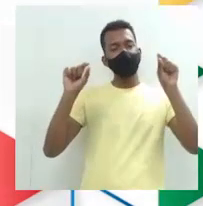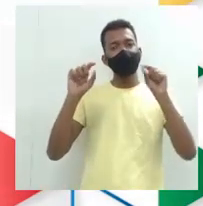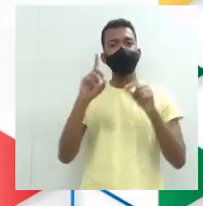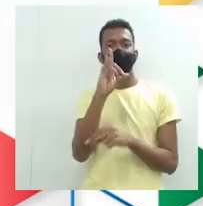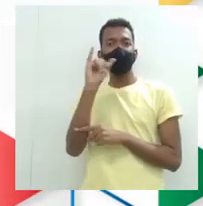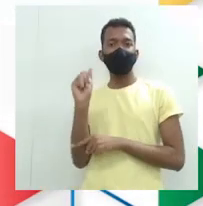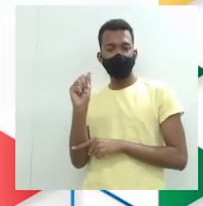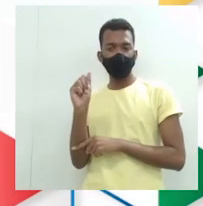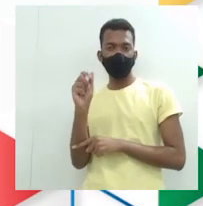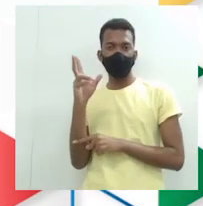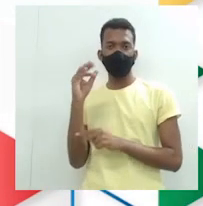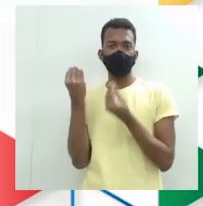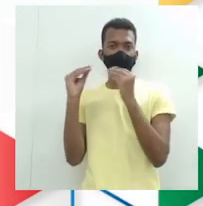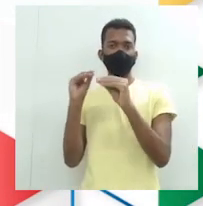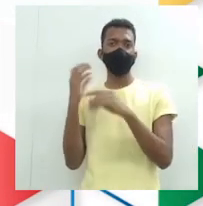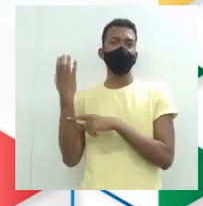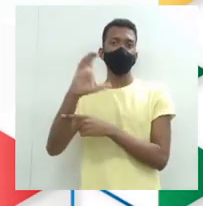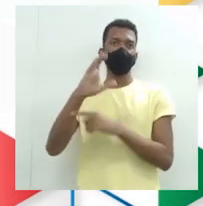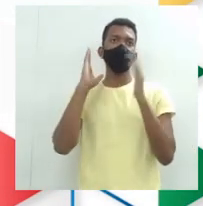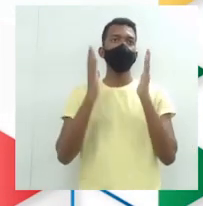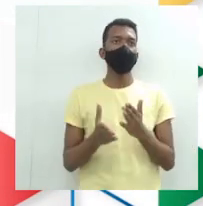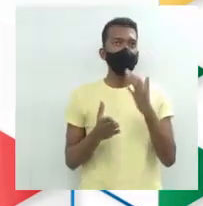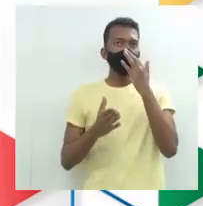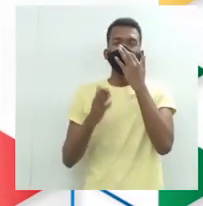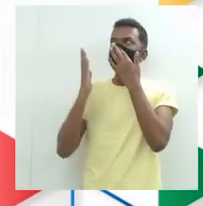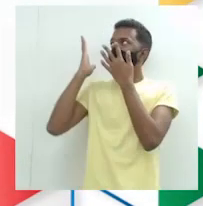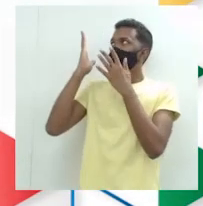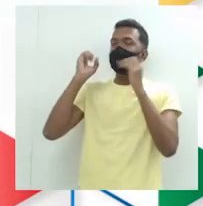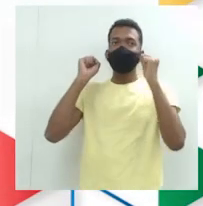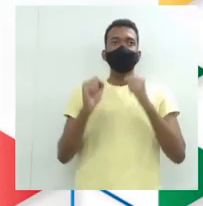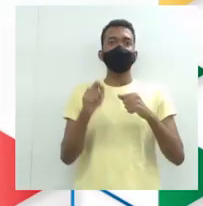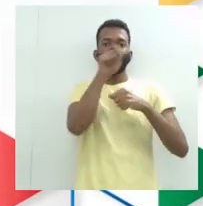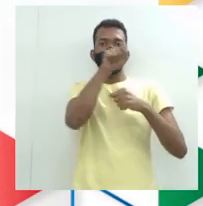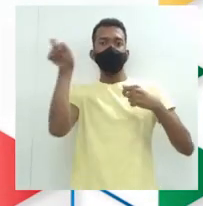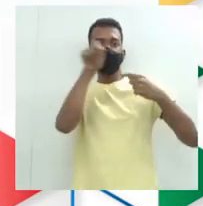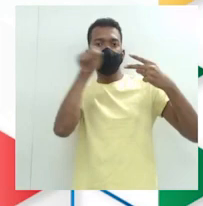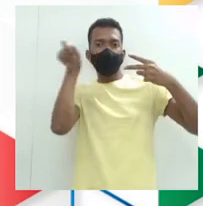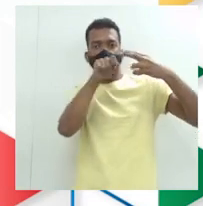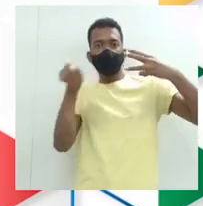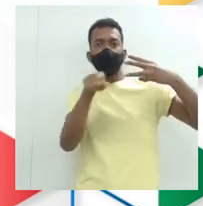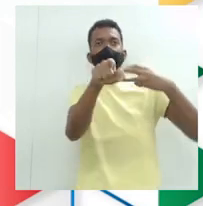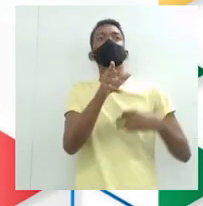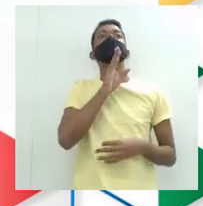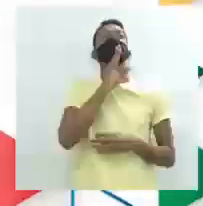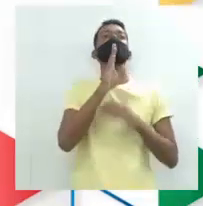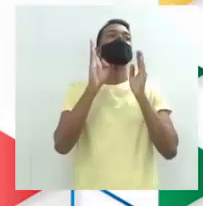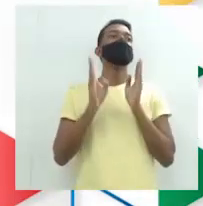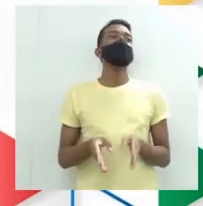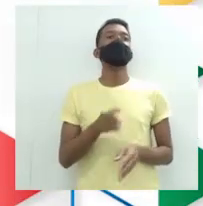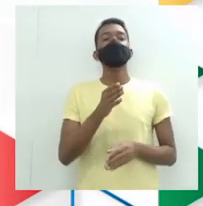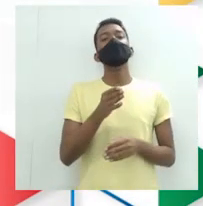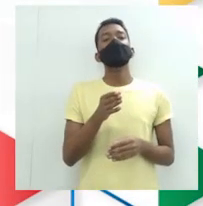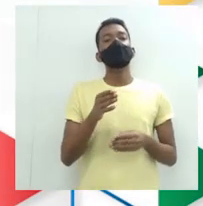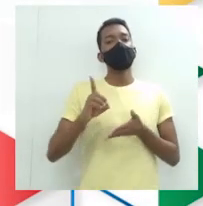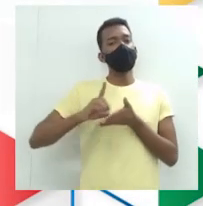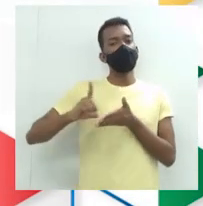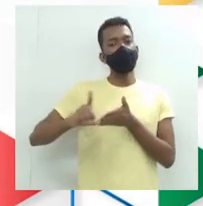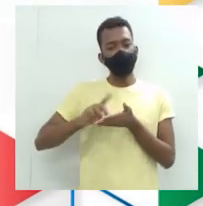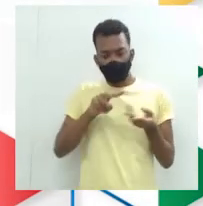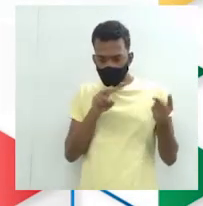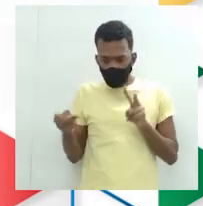aqui foi postado. Então, você pode já ir sublinhando as palavras que você conhece, com o dicionário do